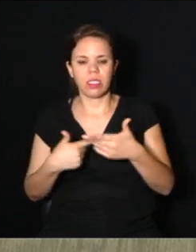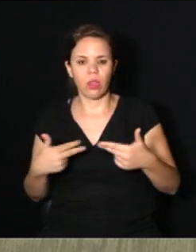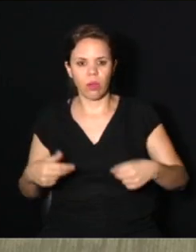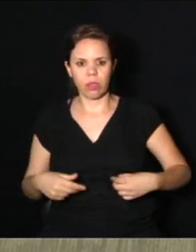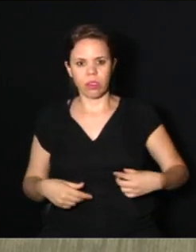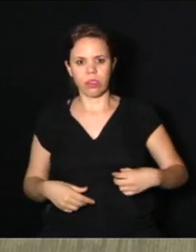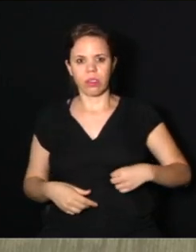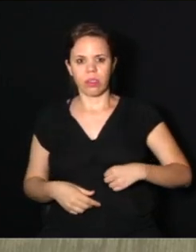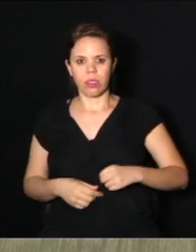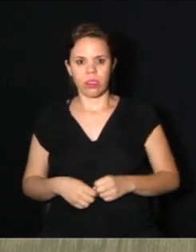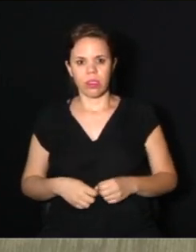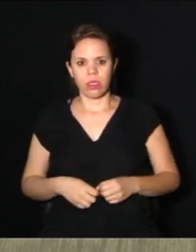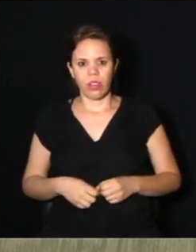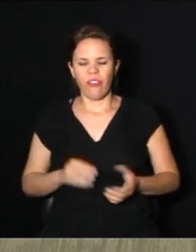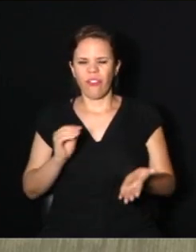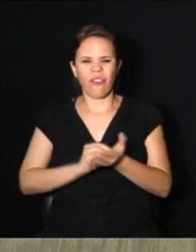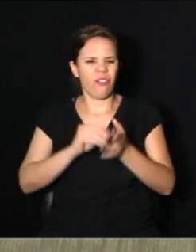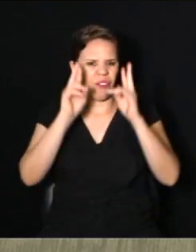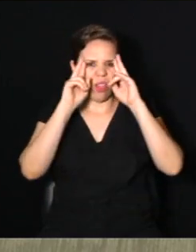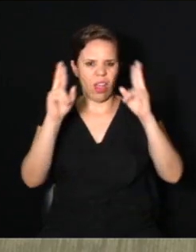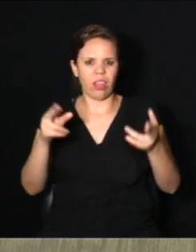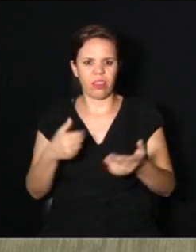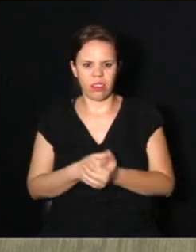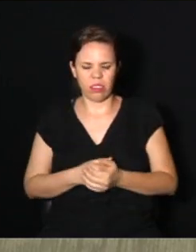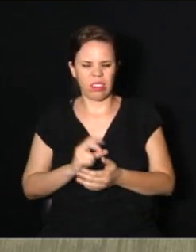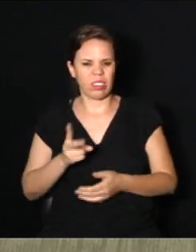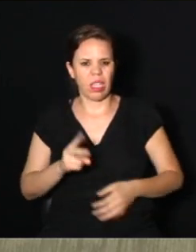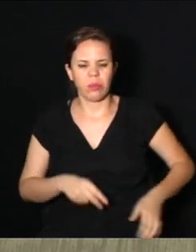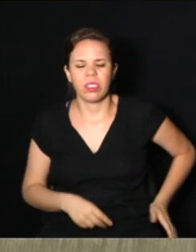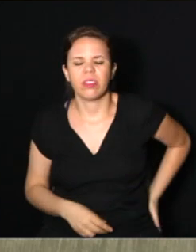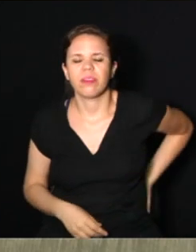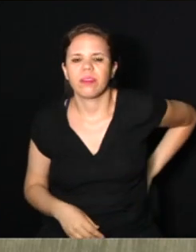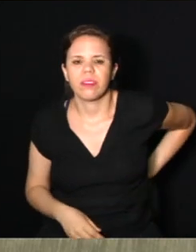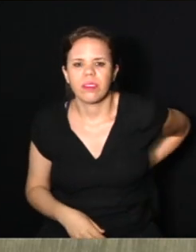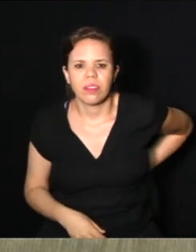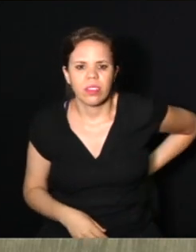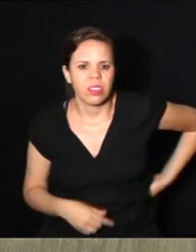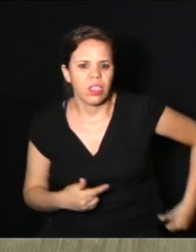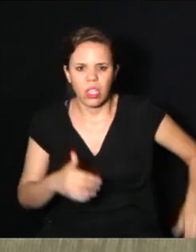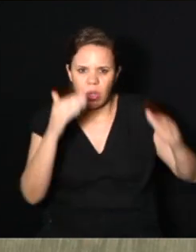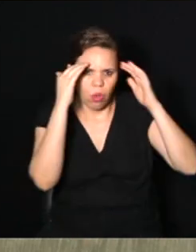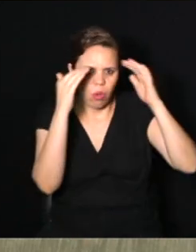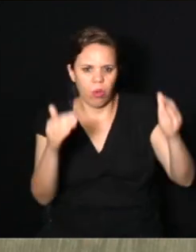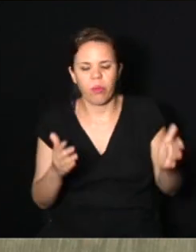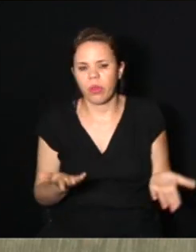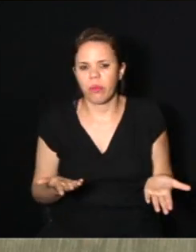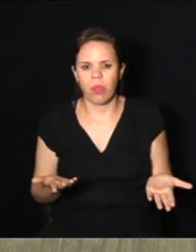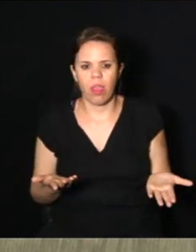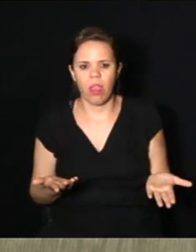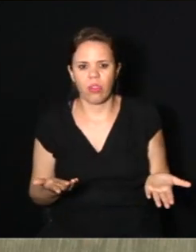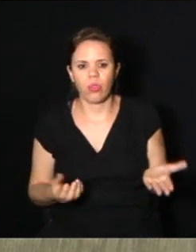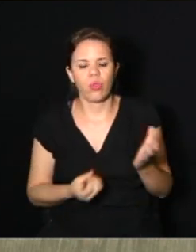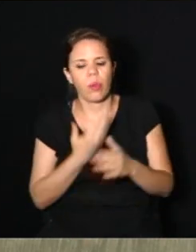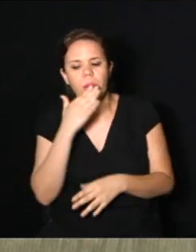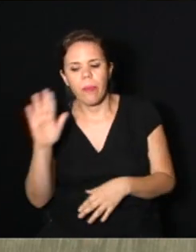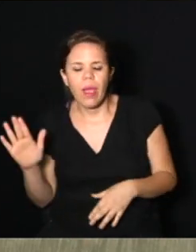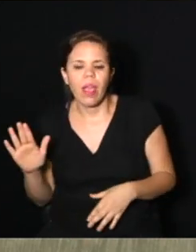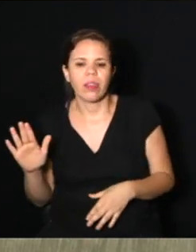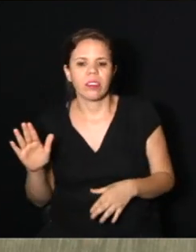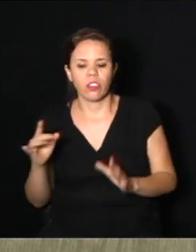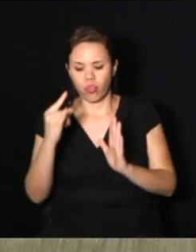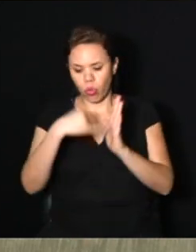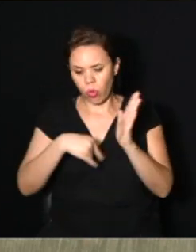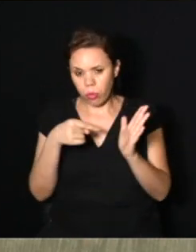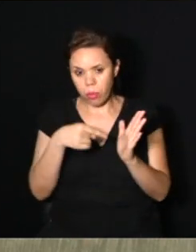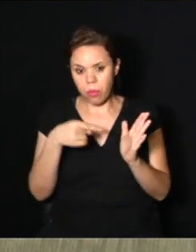de desrespeitos constantes e do não cumprimento da palavra. Não é só da palavra, é do